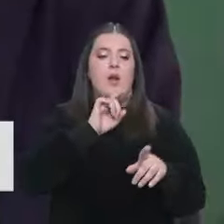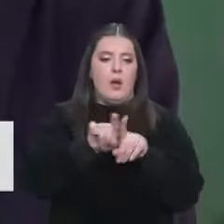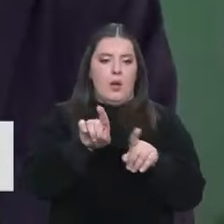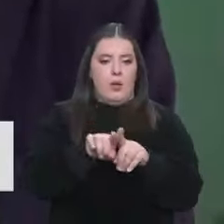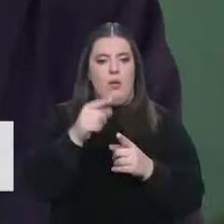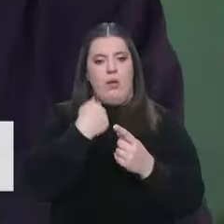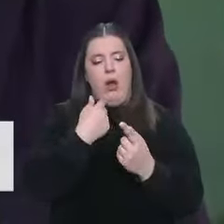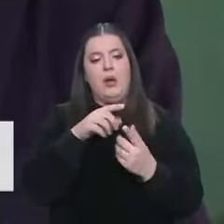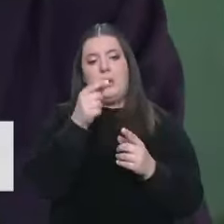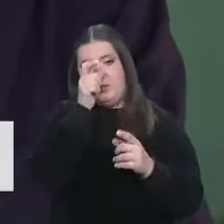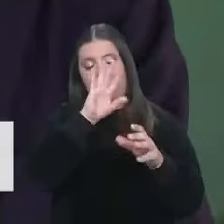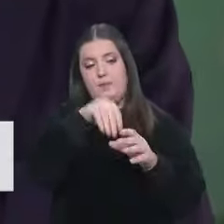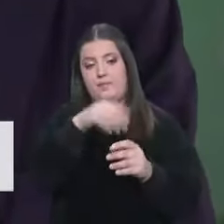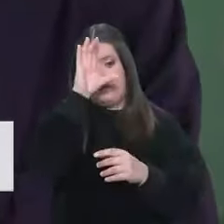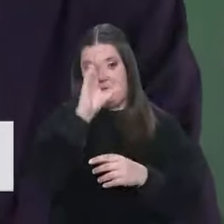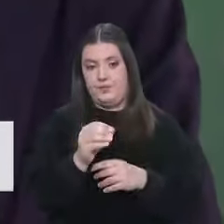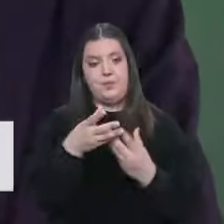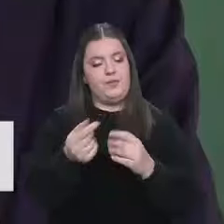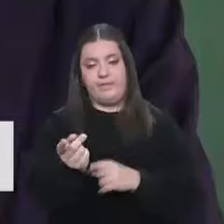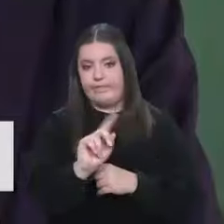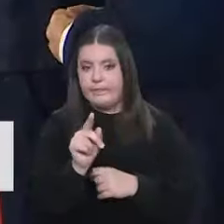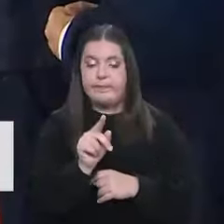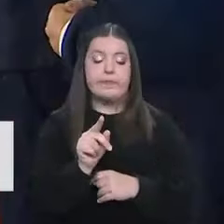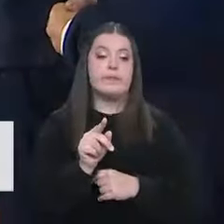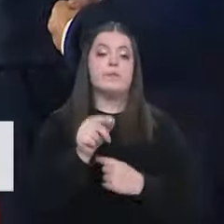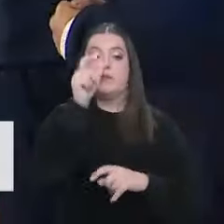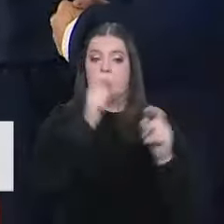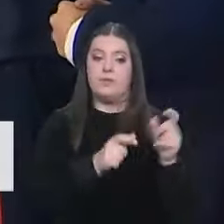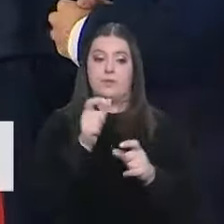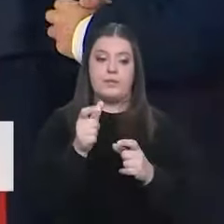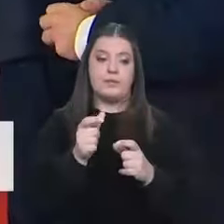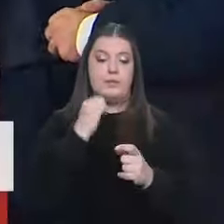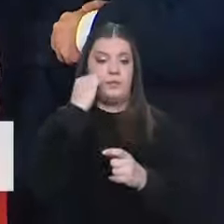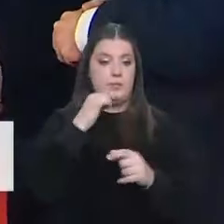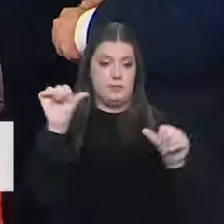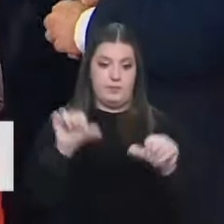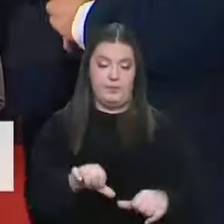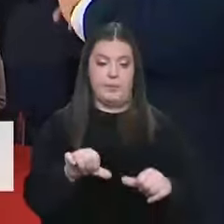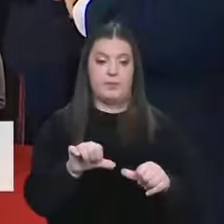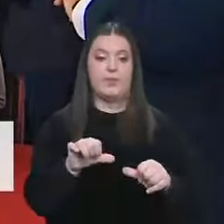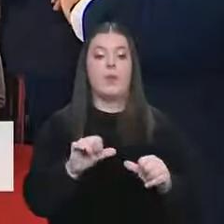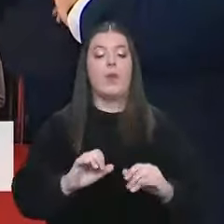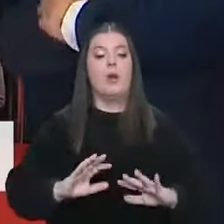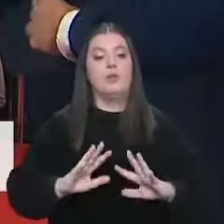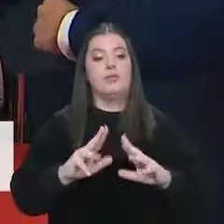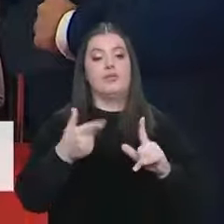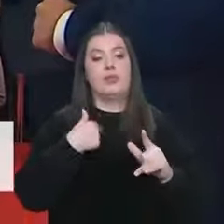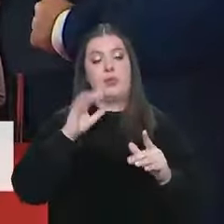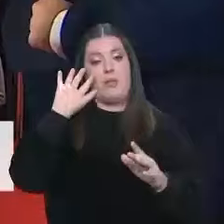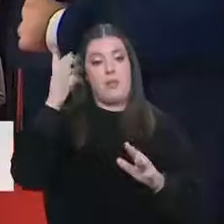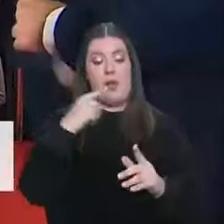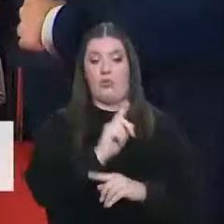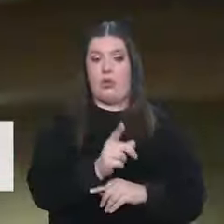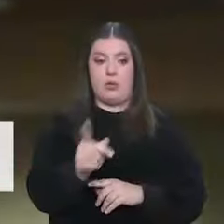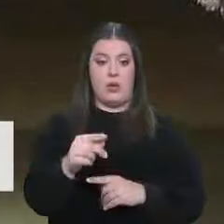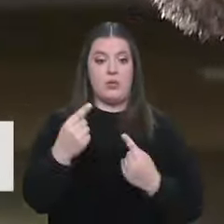crise de regime essa crise política não foi resolvida e os elementos de crise de regime agravaram-se com a subida de extremismos autoritários que